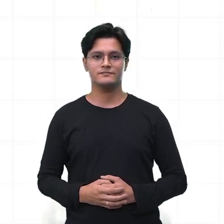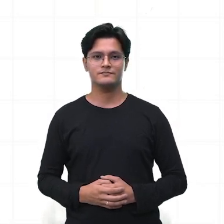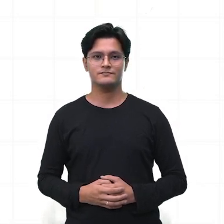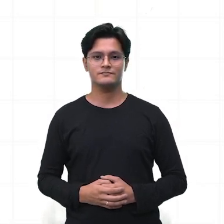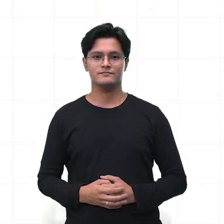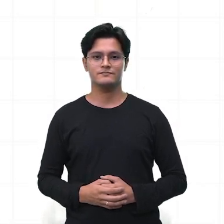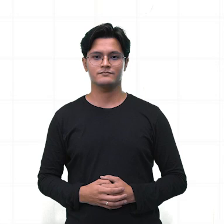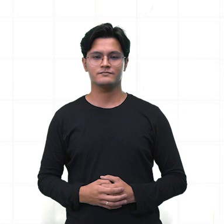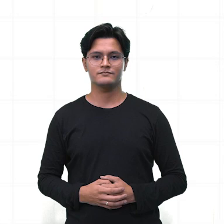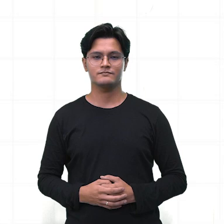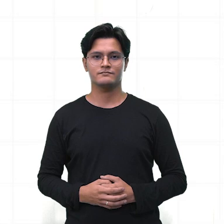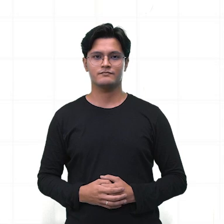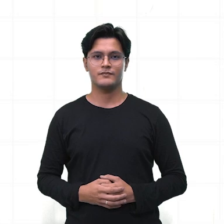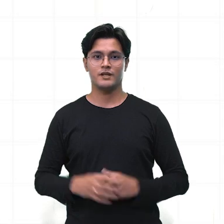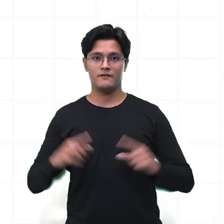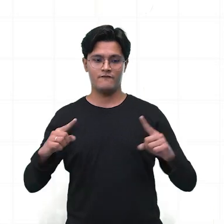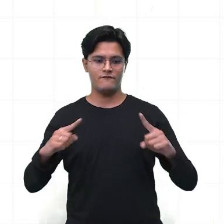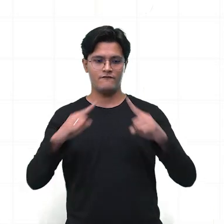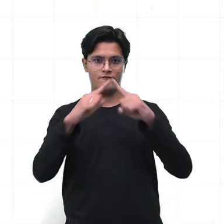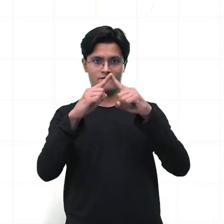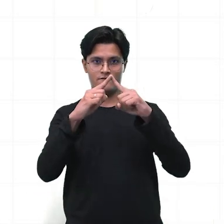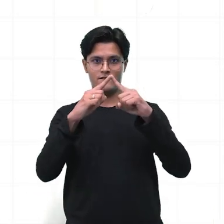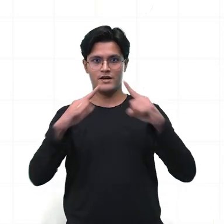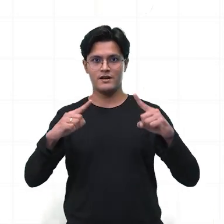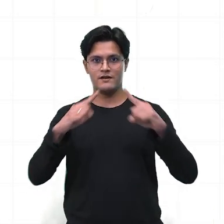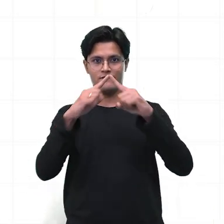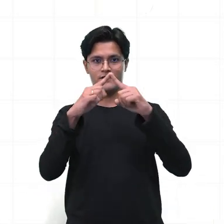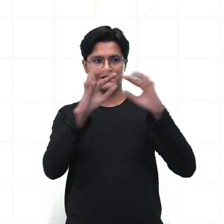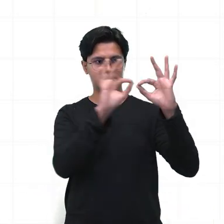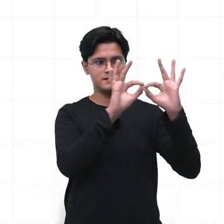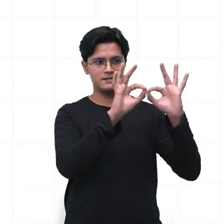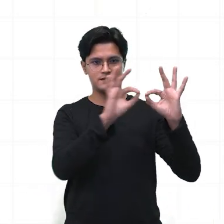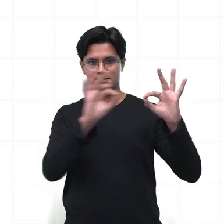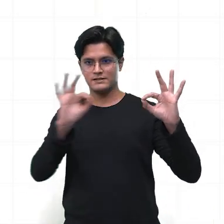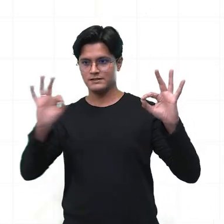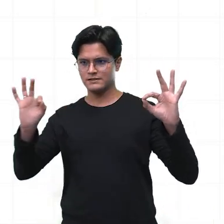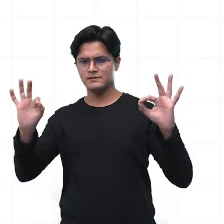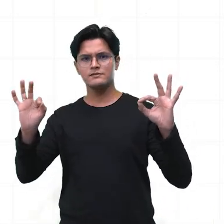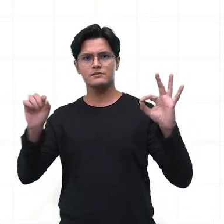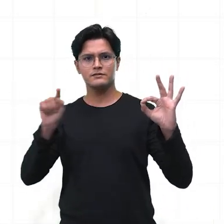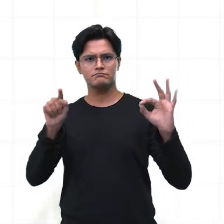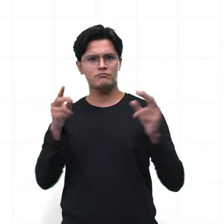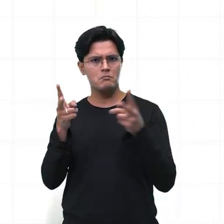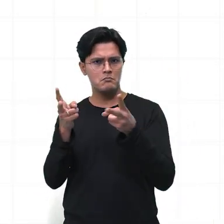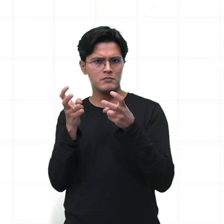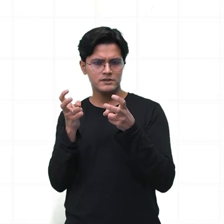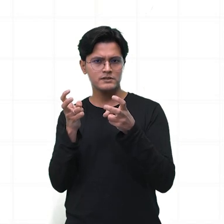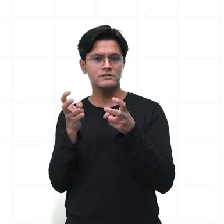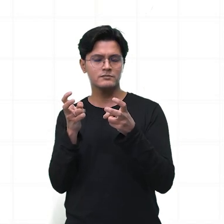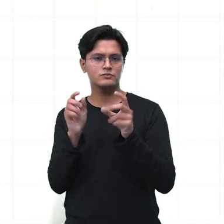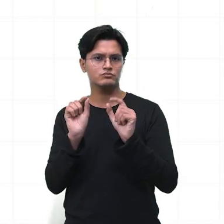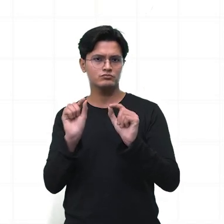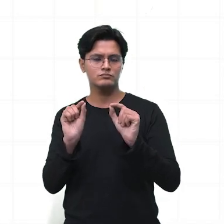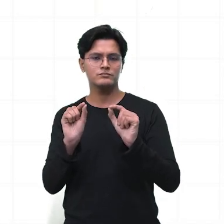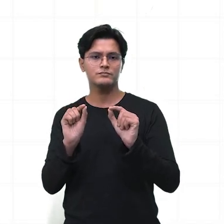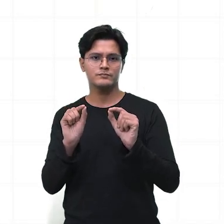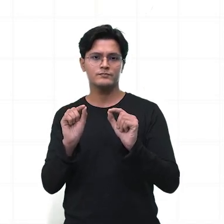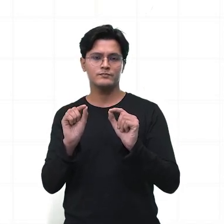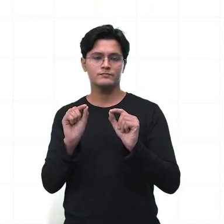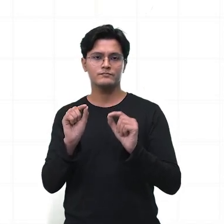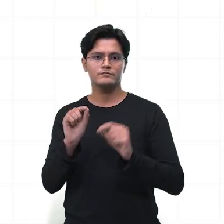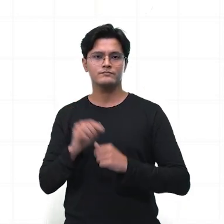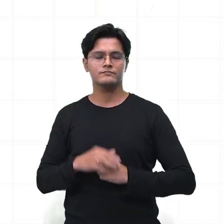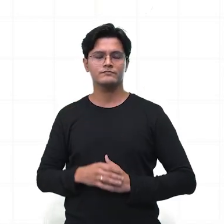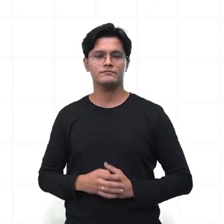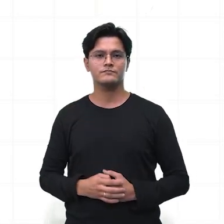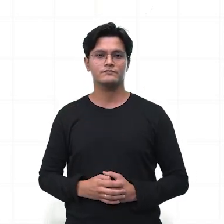por esse primeiro vértice aqui, tá? Veja que nós, nesse